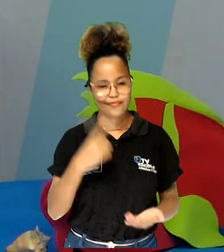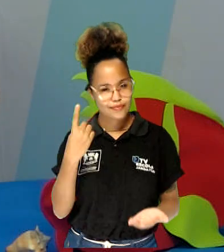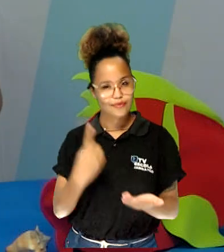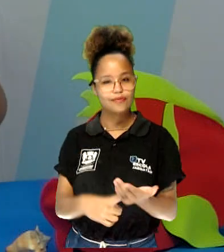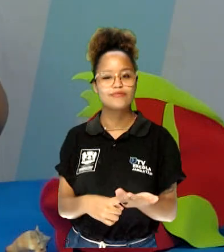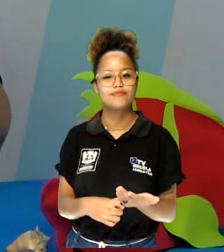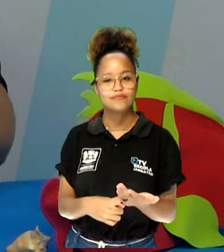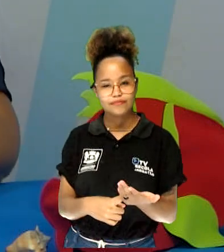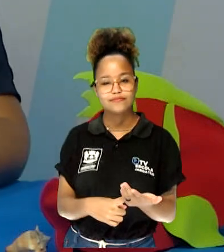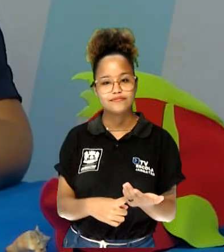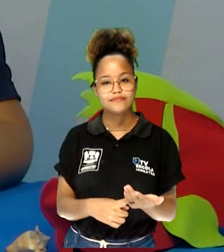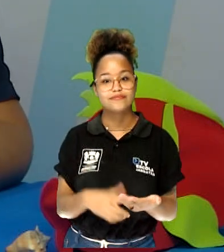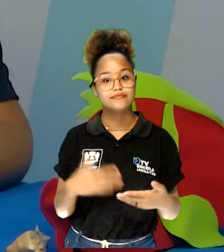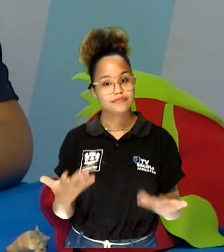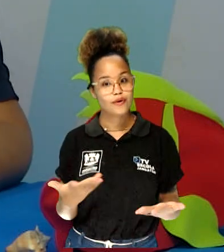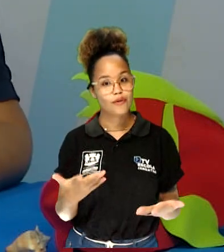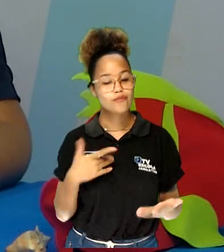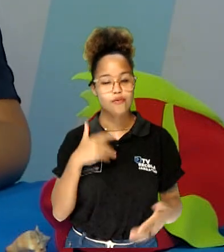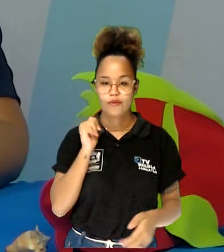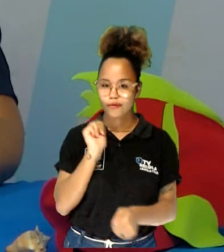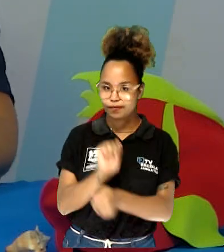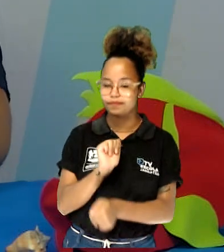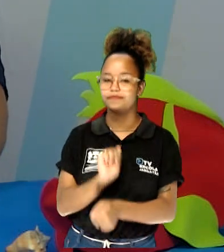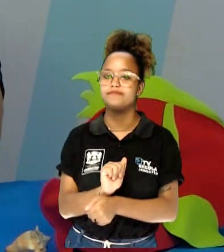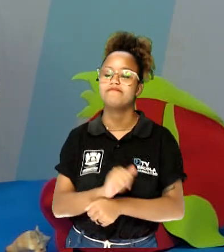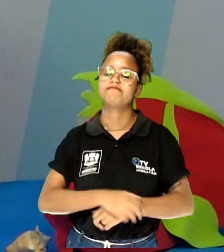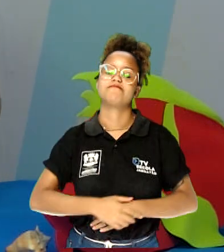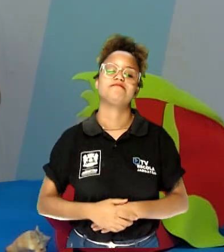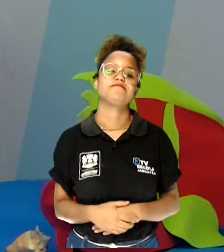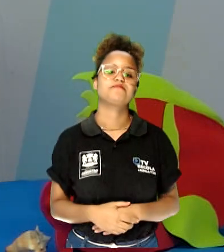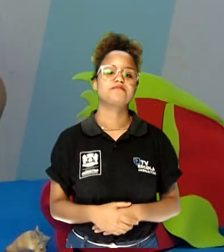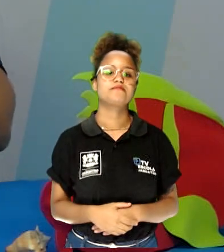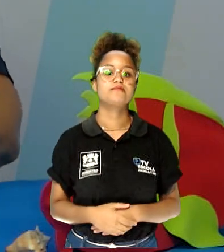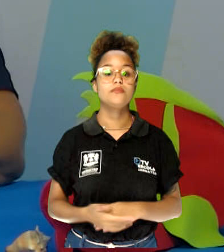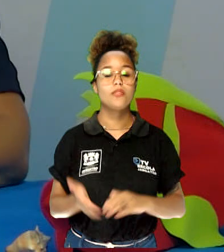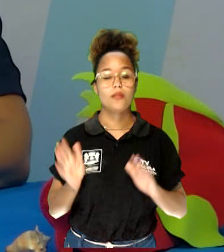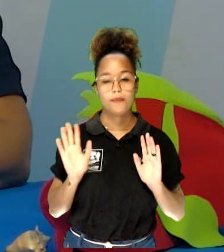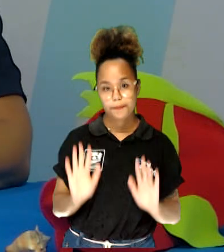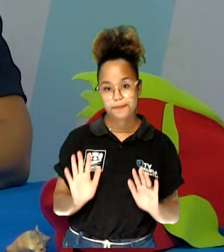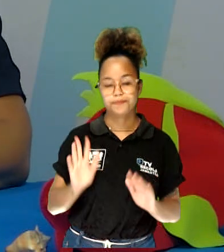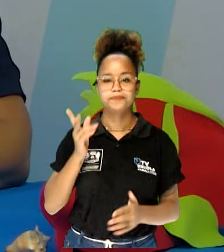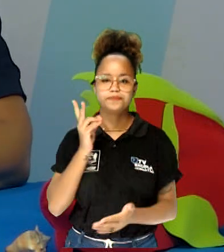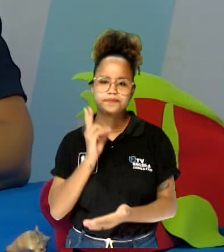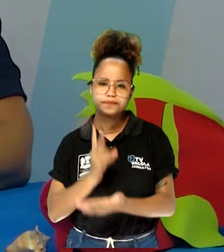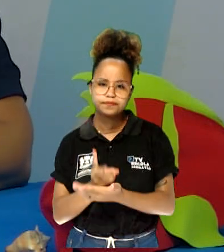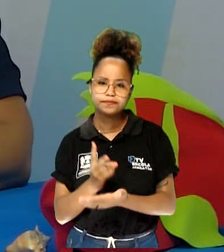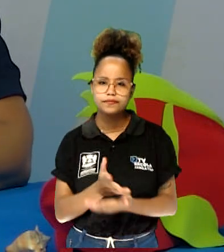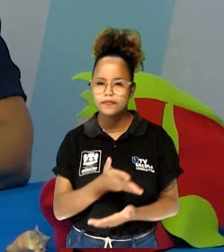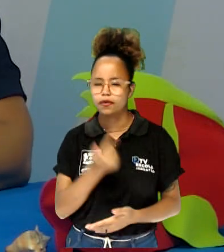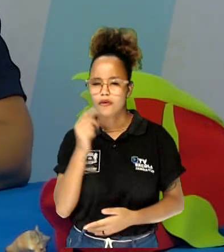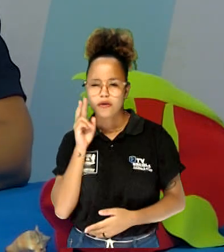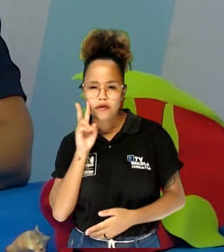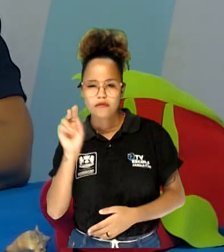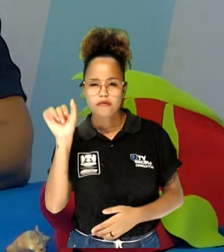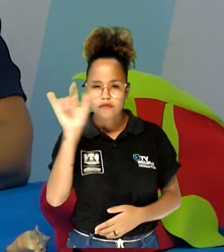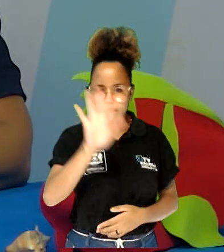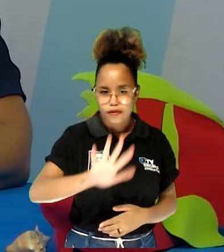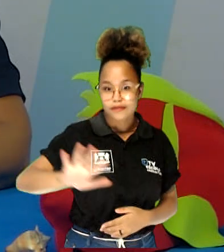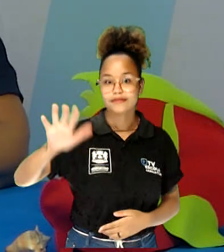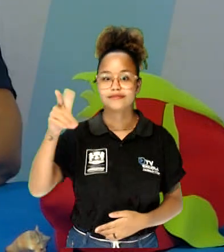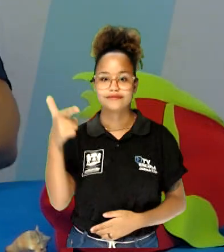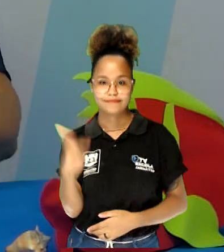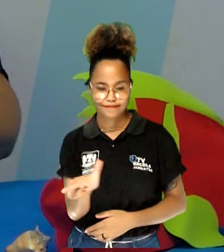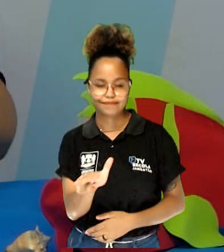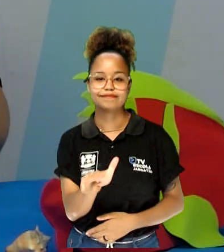assim? Estou aguardando, hein? Mas, pra gente continuar, vamos ficar de olho na telinha mais uma